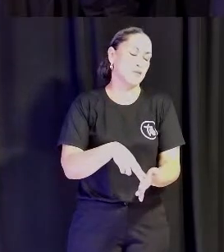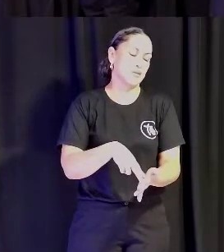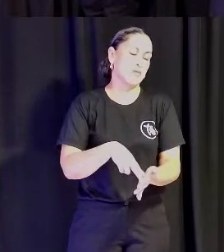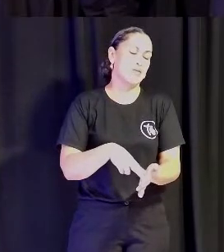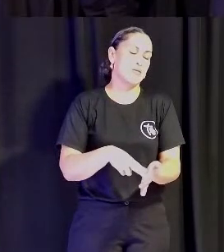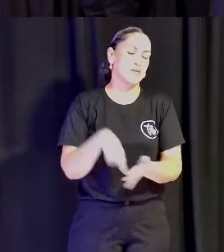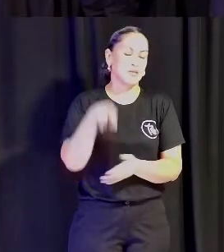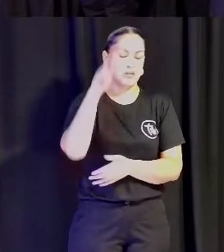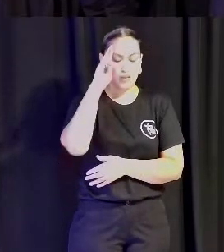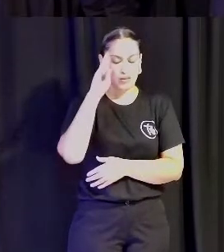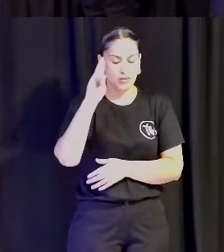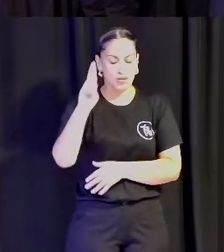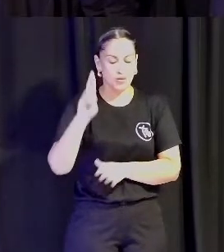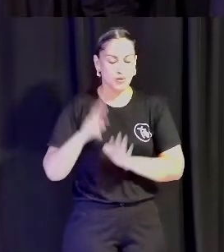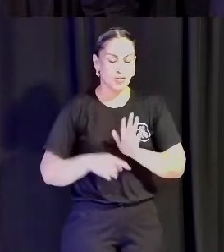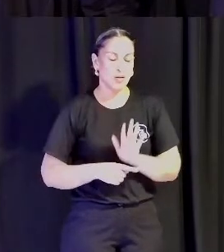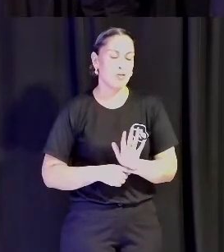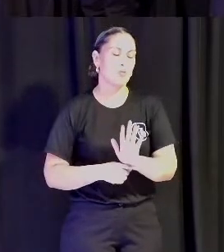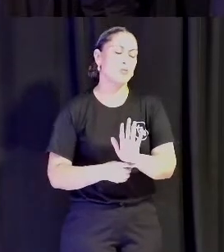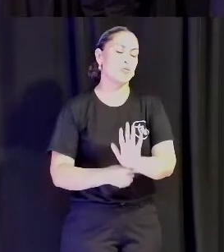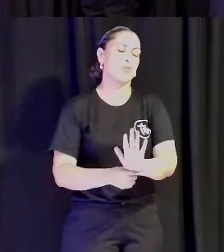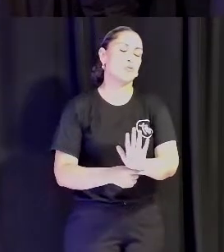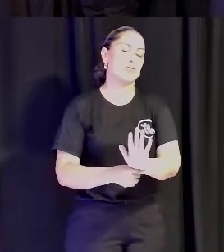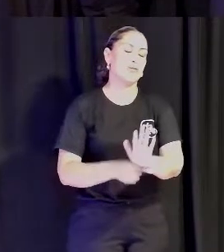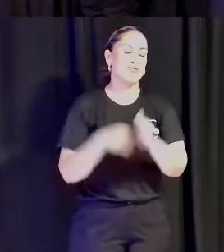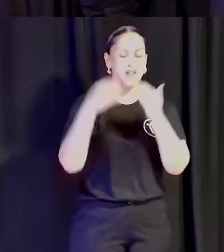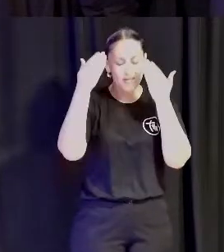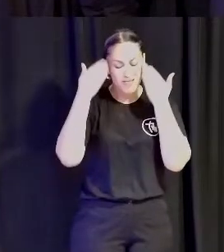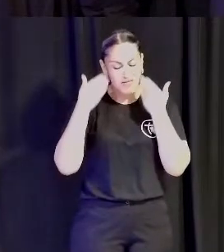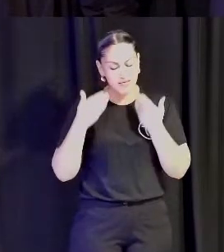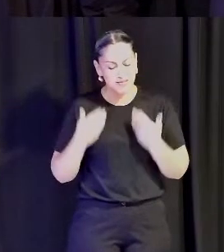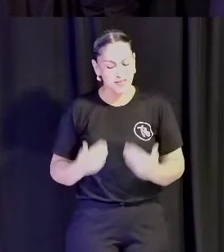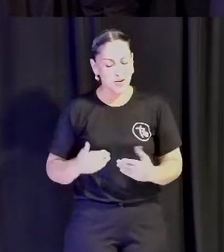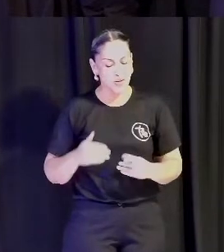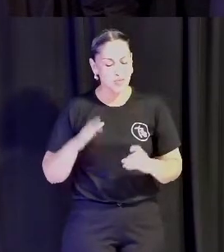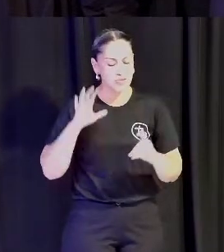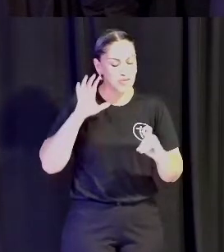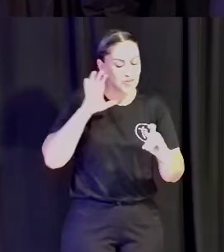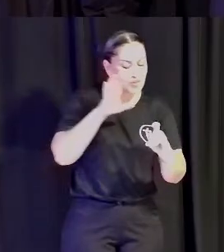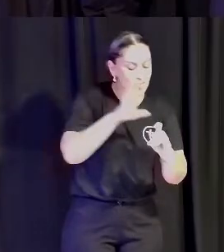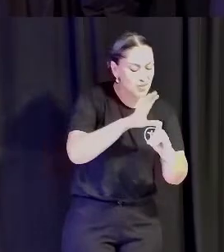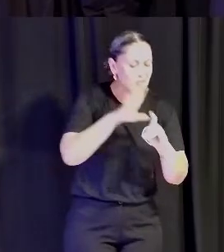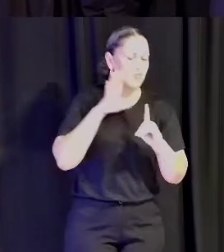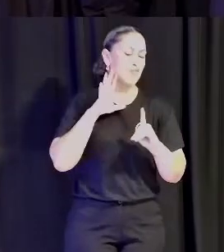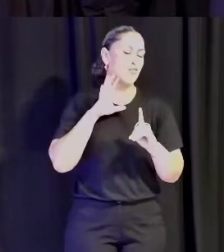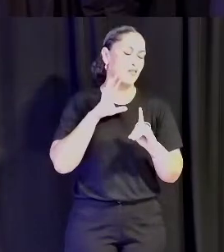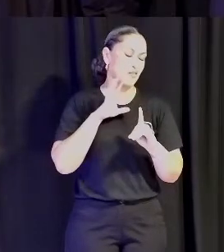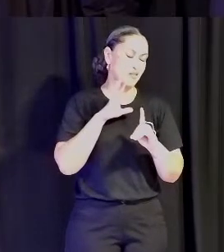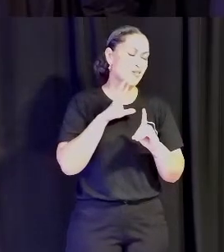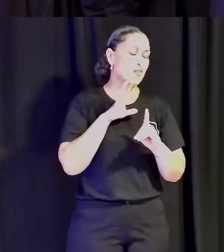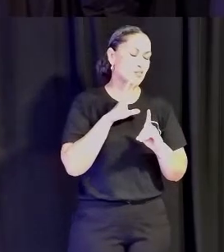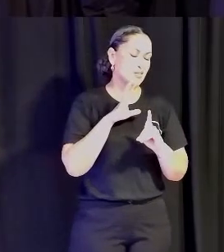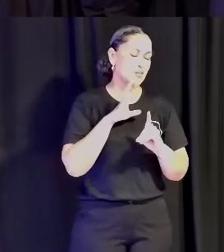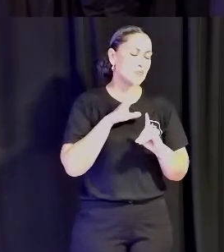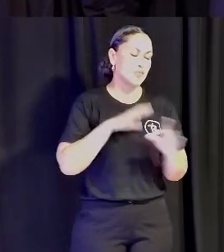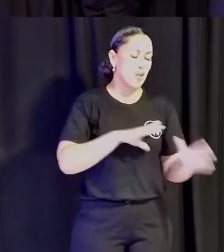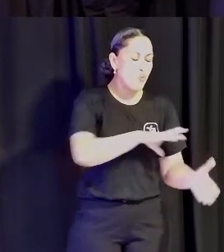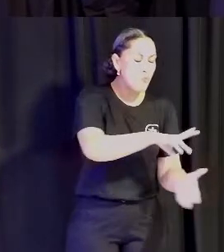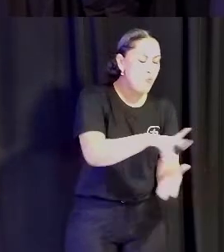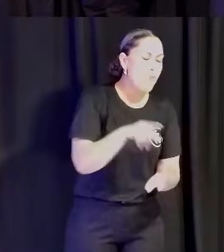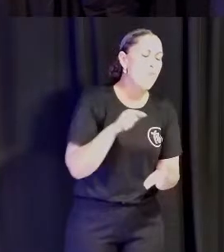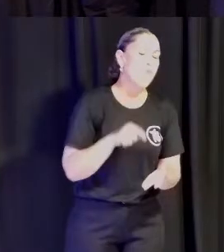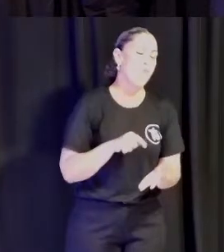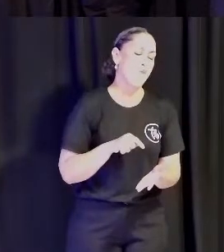Senhor, ajuda-nos a sermos resistentes ao que aí está, ao mundo que se